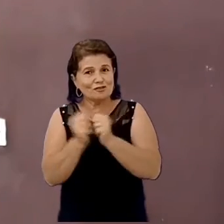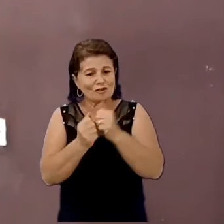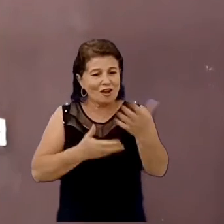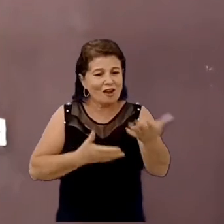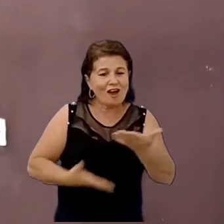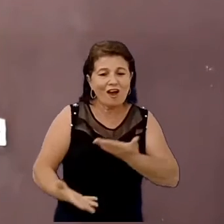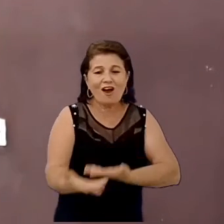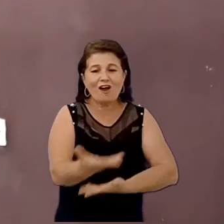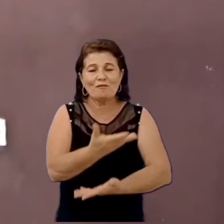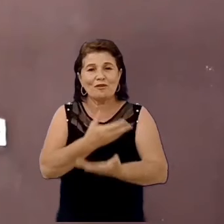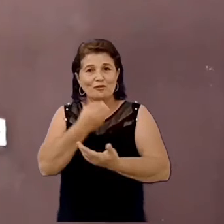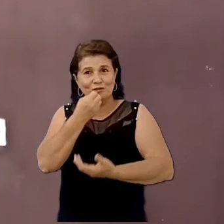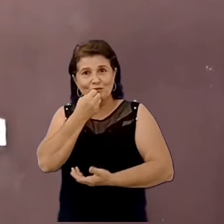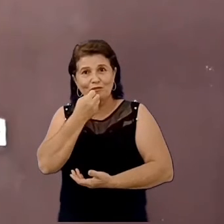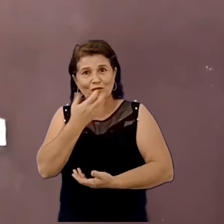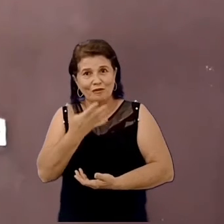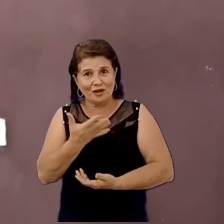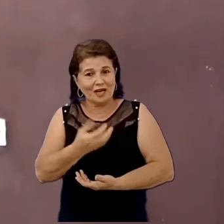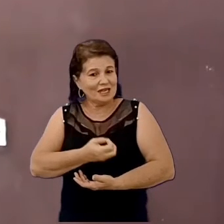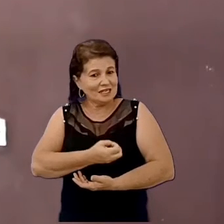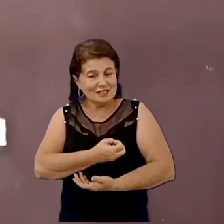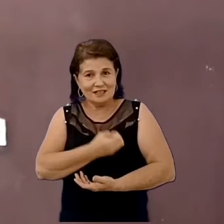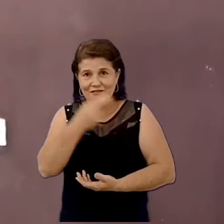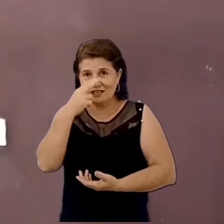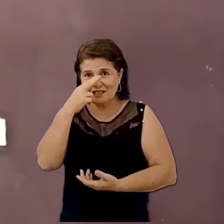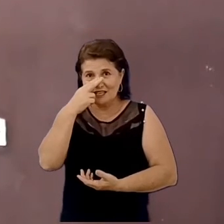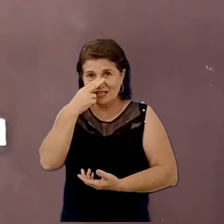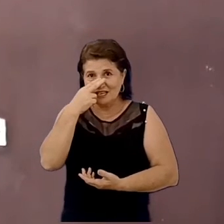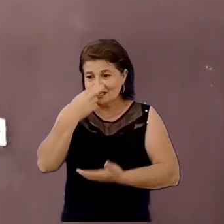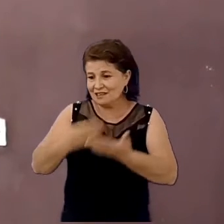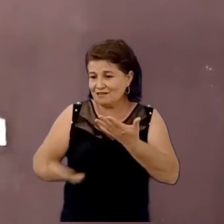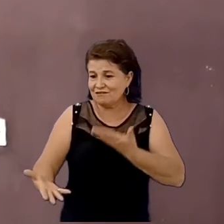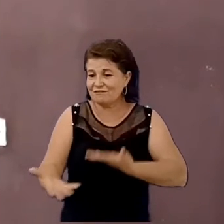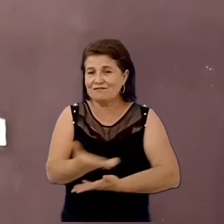compartilhado coisas boas com ele. Isso é vida cristã, isso é vida em comunidade.